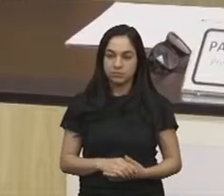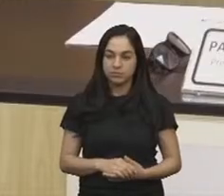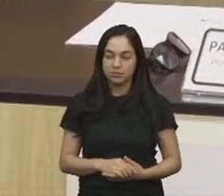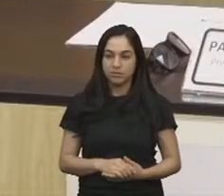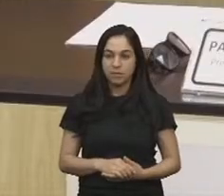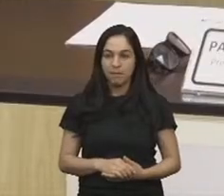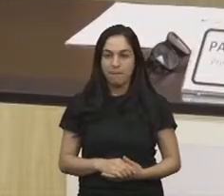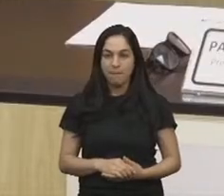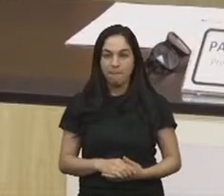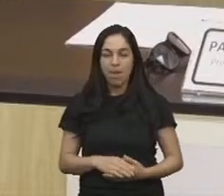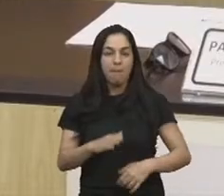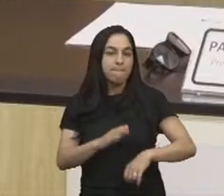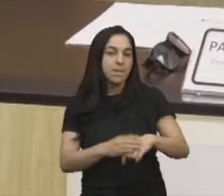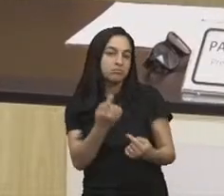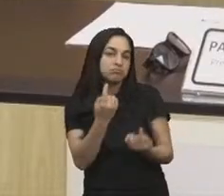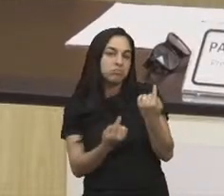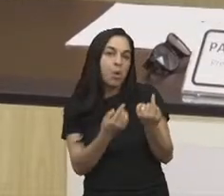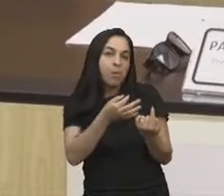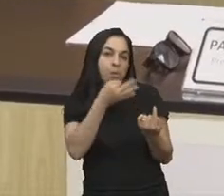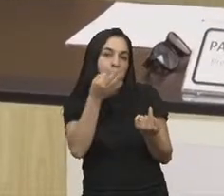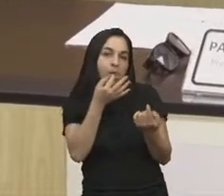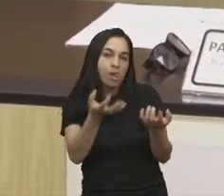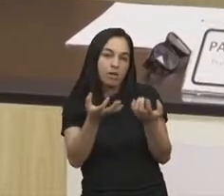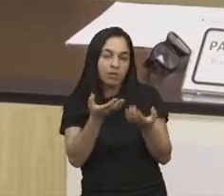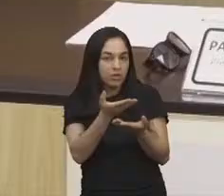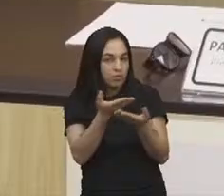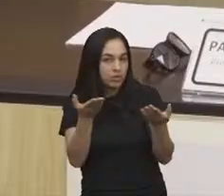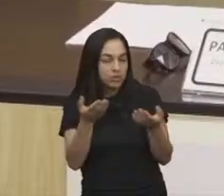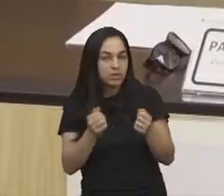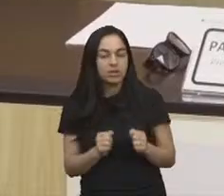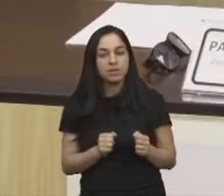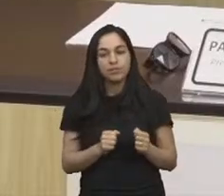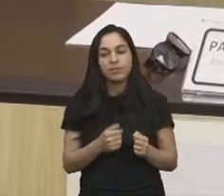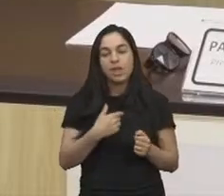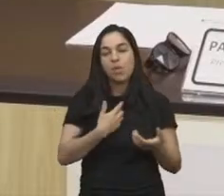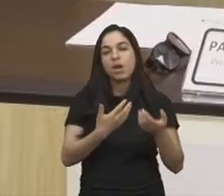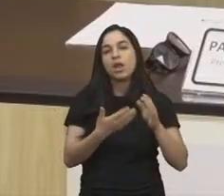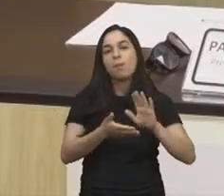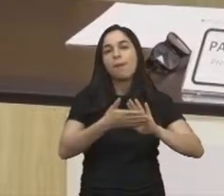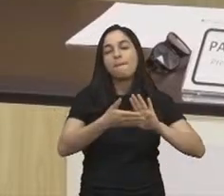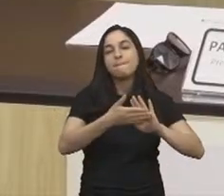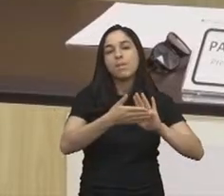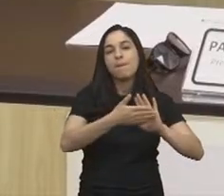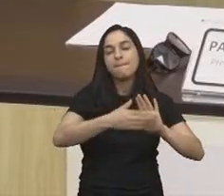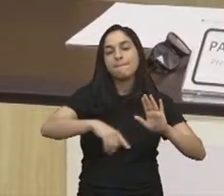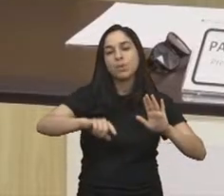Mais alguém quer se pronunciar de vocês aí? Pessoal, eu queria fazer uma proposta aqui